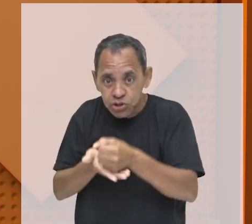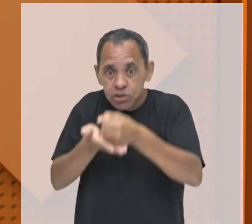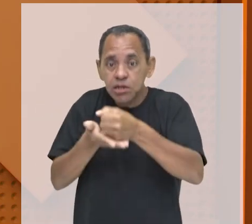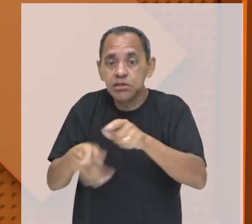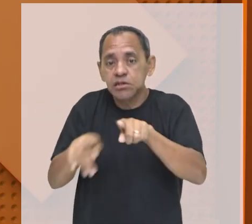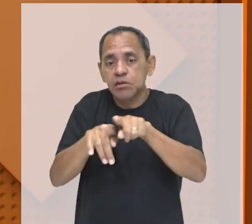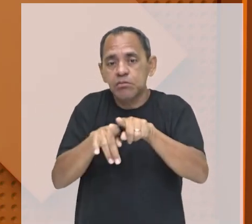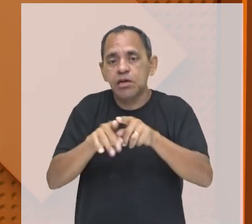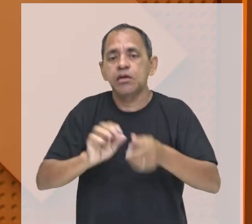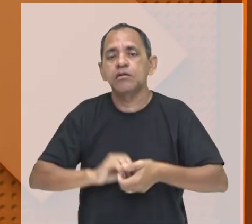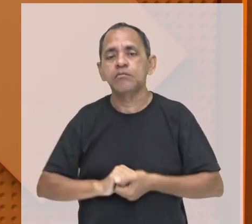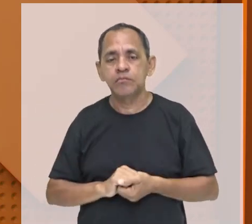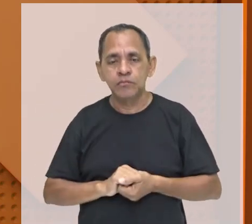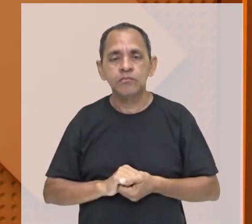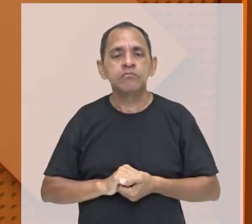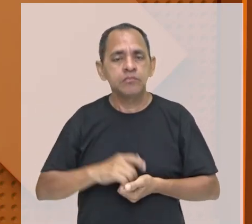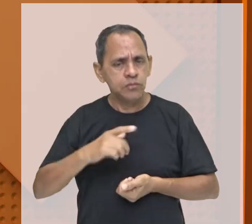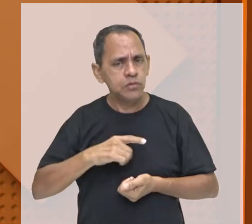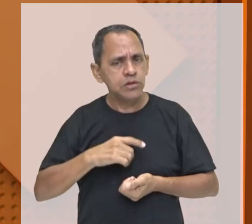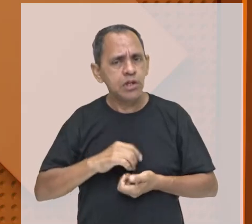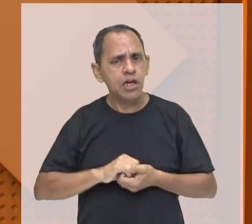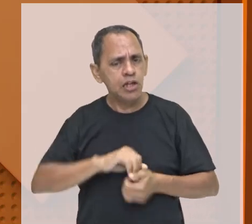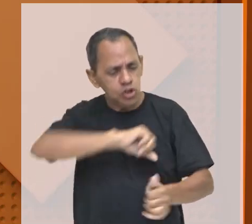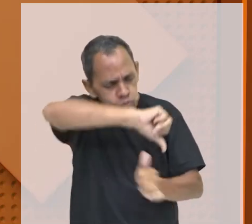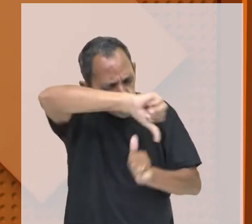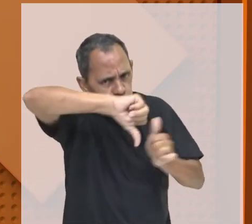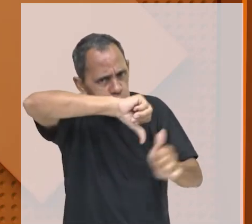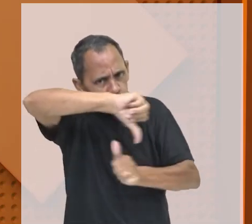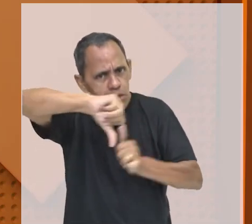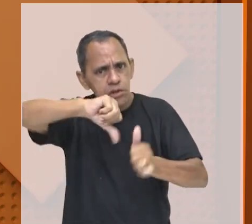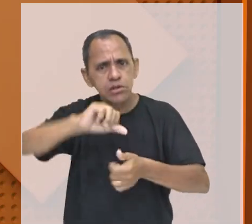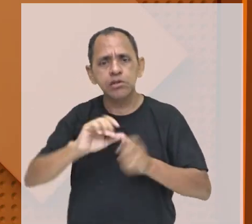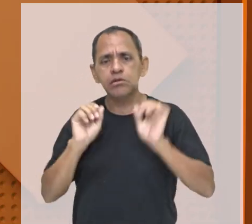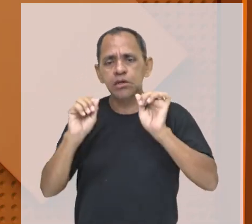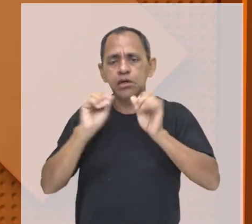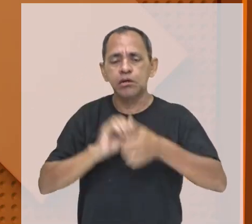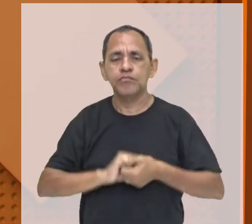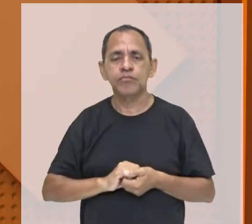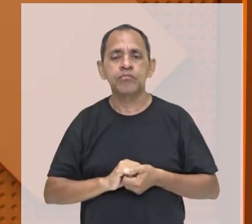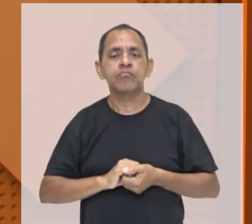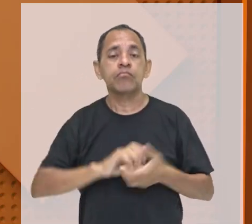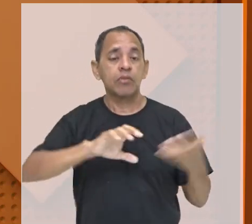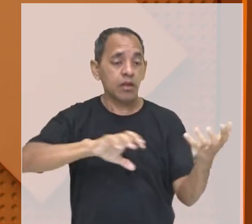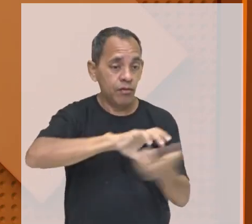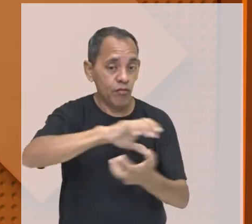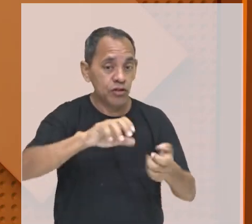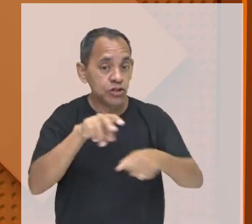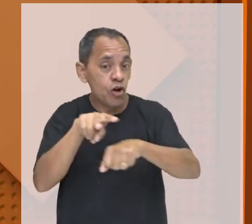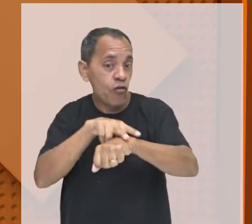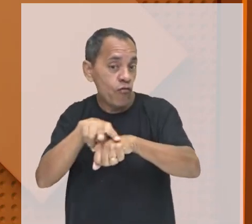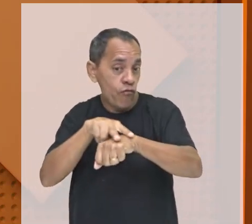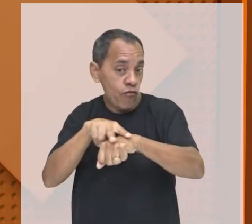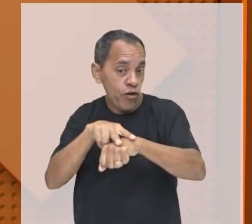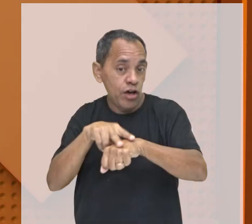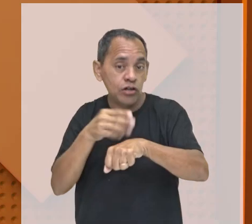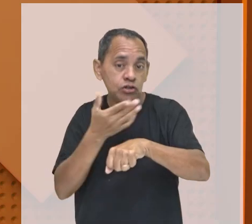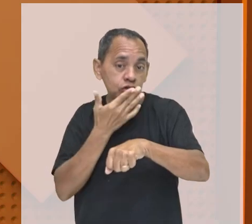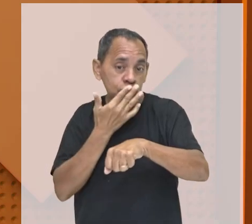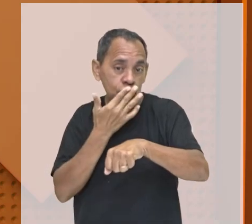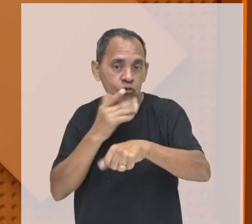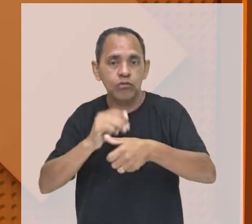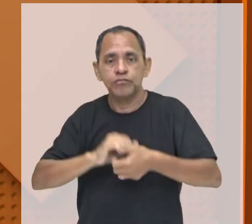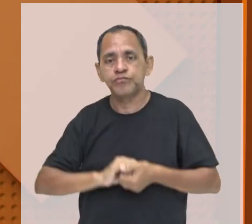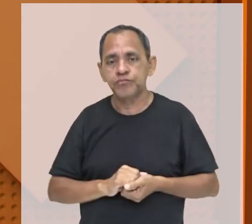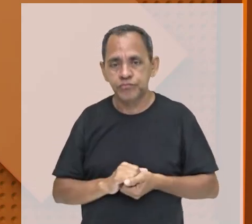uma delas, né, vai estar ligada a essa situação que vai ser a Revolução Verde. Mas, professor, o que é a Revolução Verde?